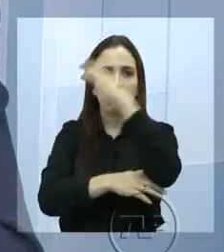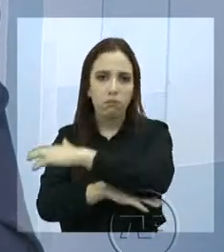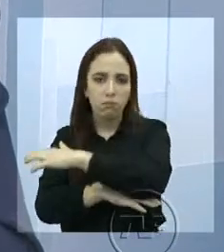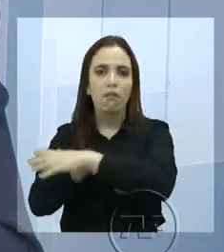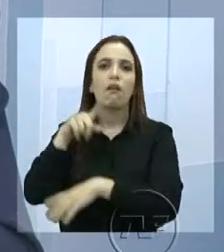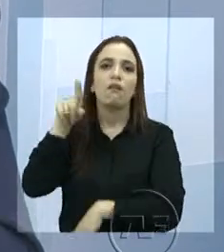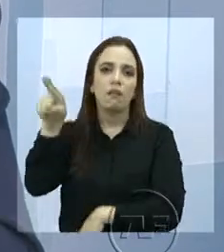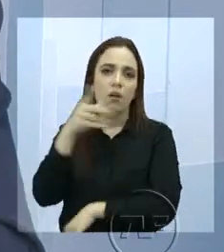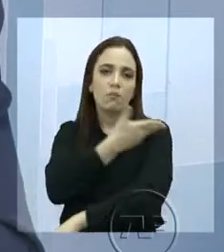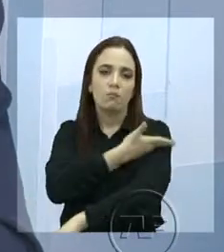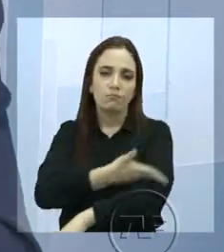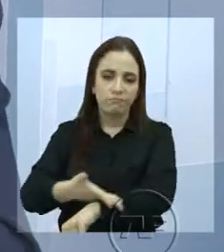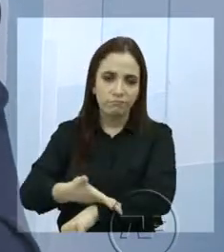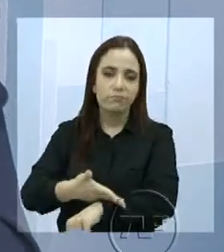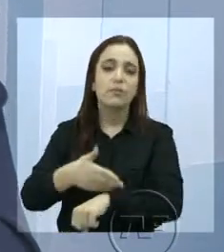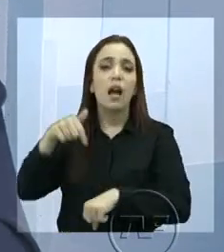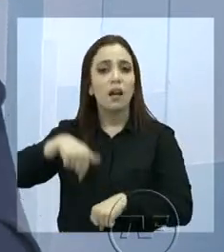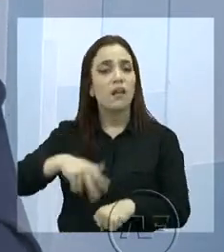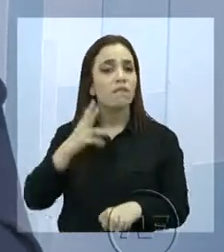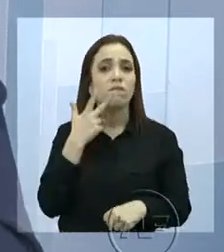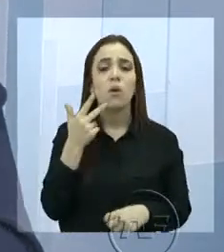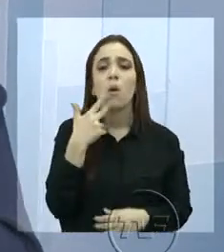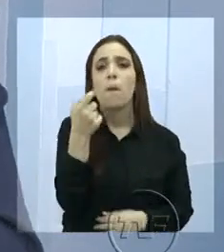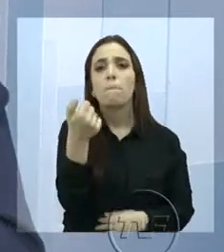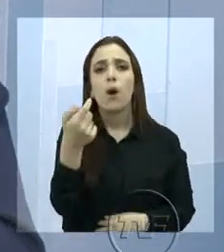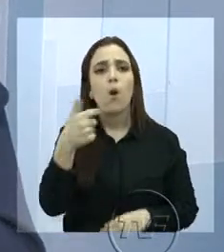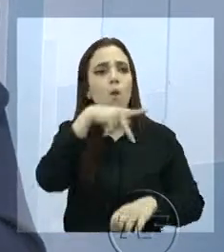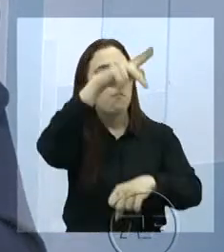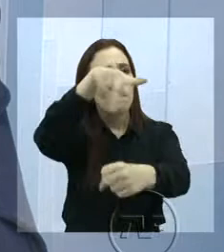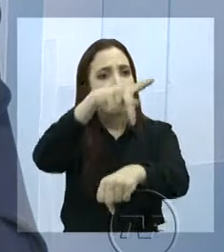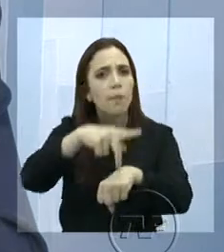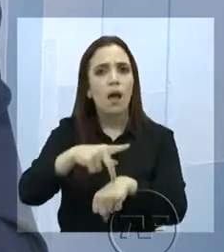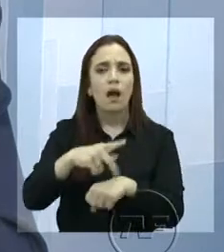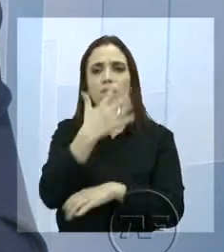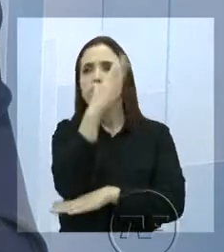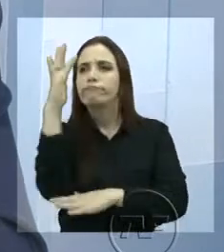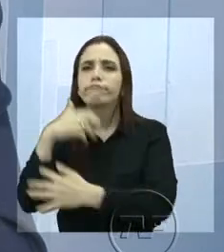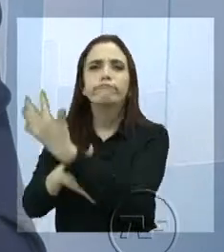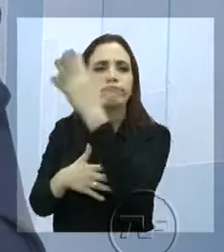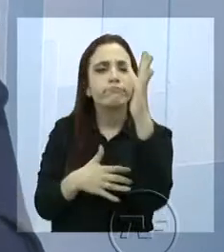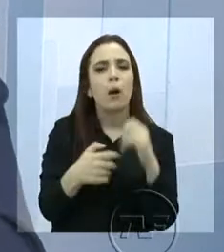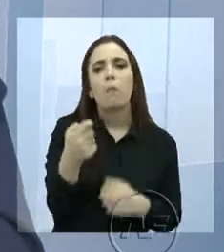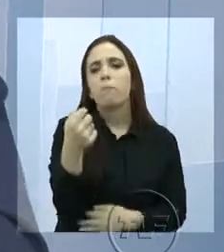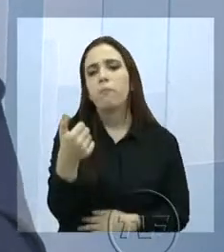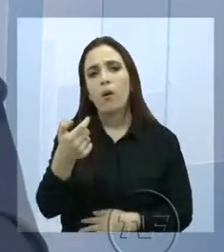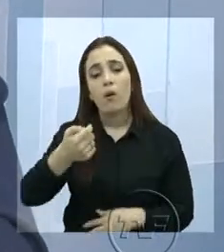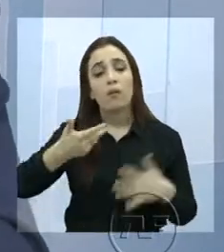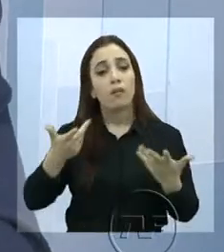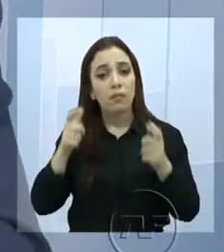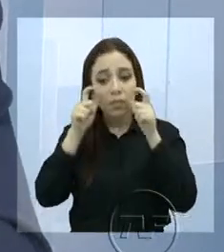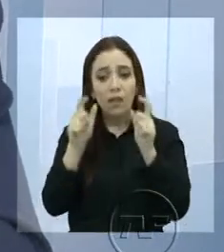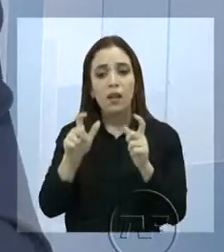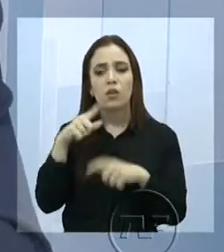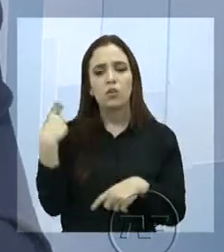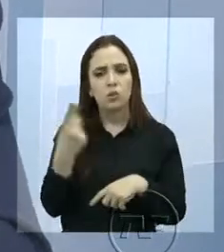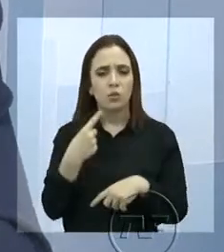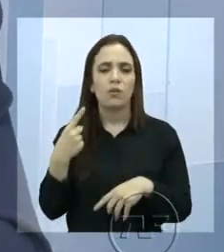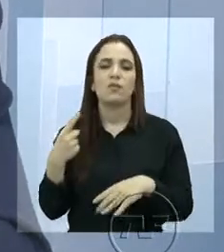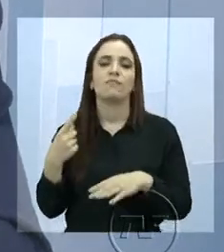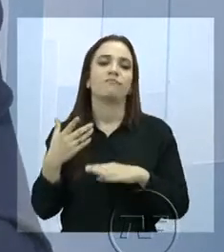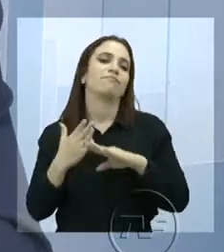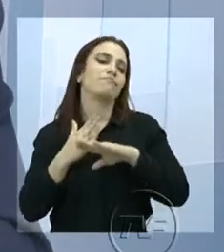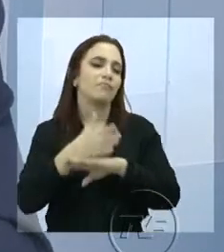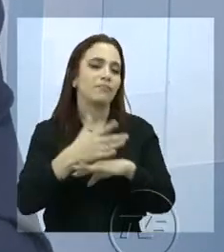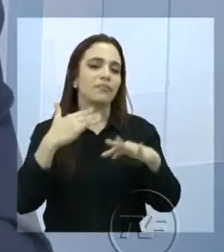primeiro bloco, Fortaleza tem pouquíssimos parques públicos, Paulo. É interessante quando a gente chega numa cidade, você